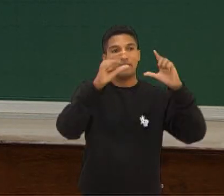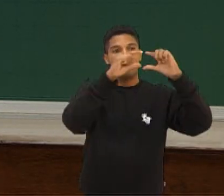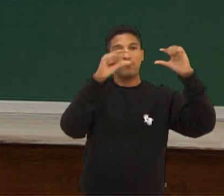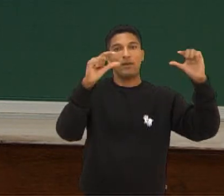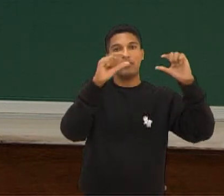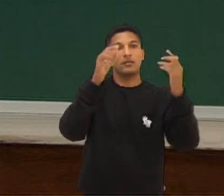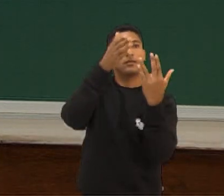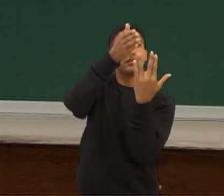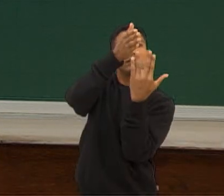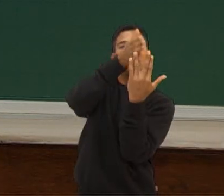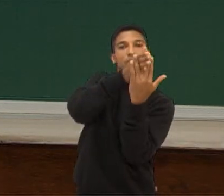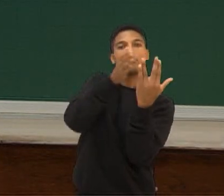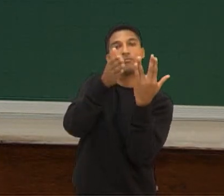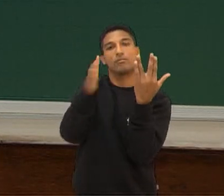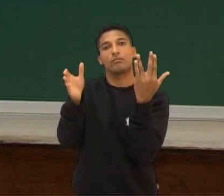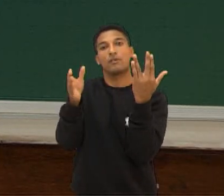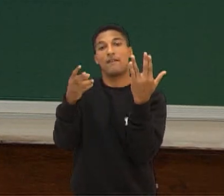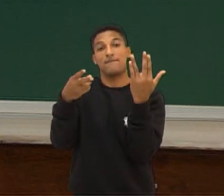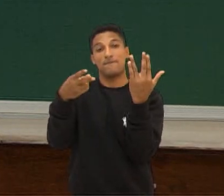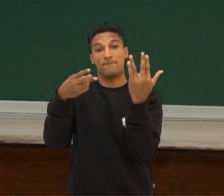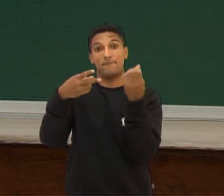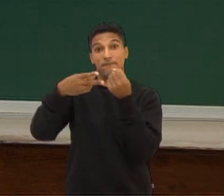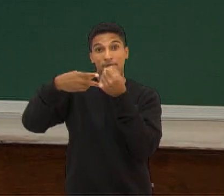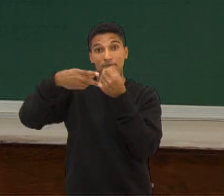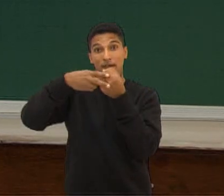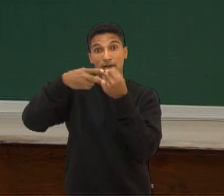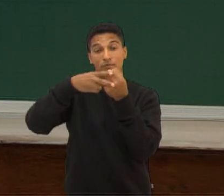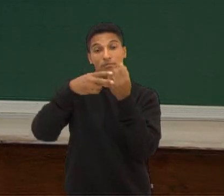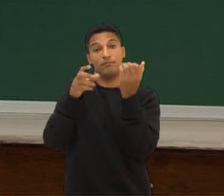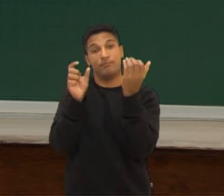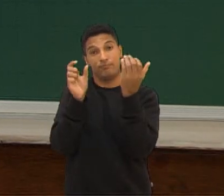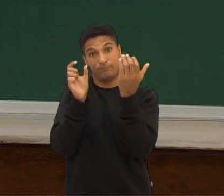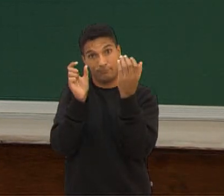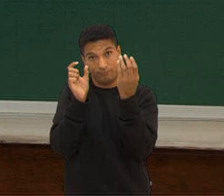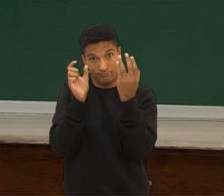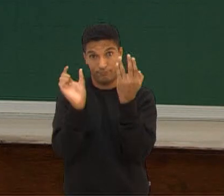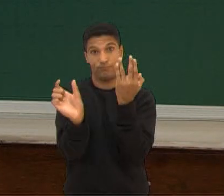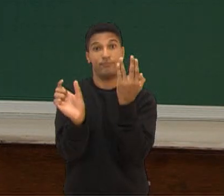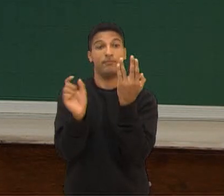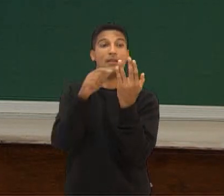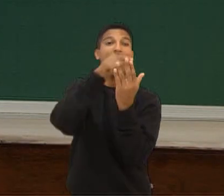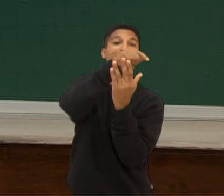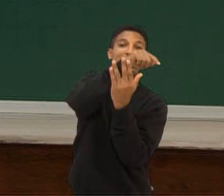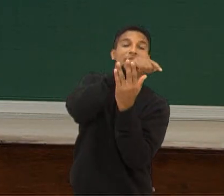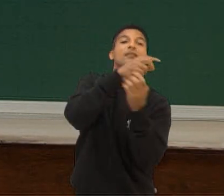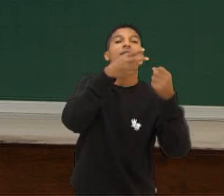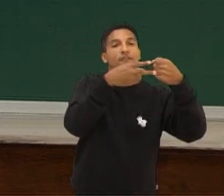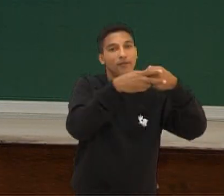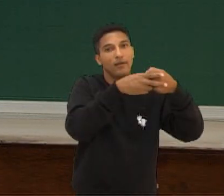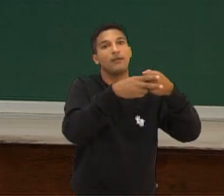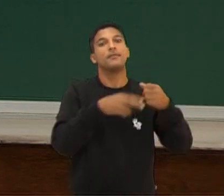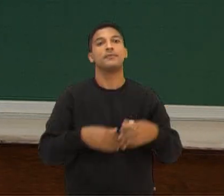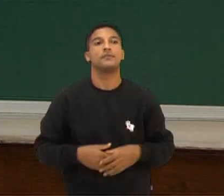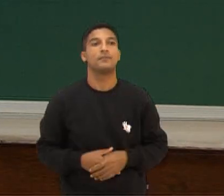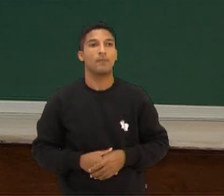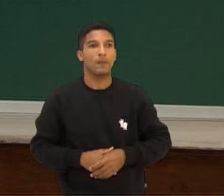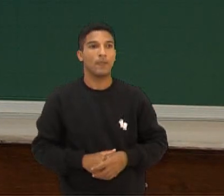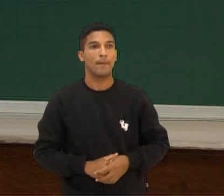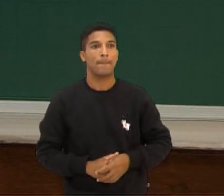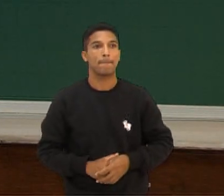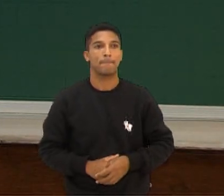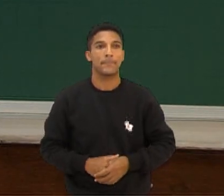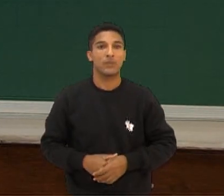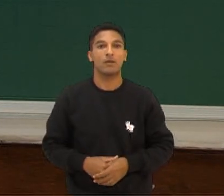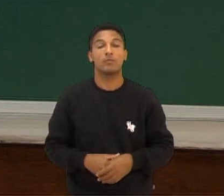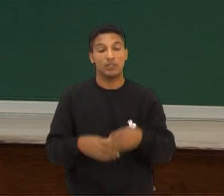substantiva? Porque veja que no período composto, o verbo ali, o nome, o